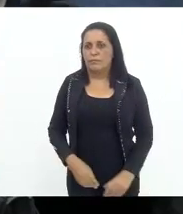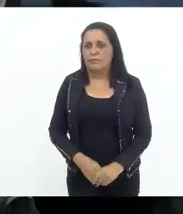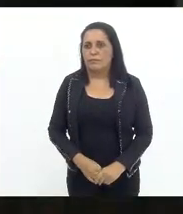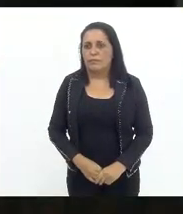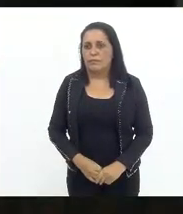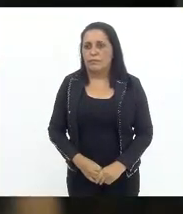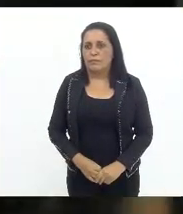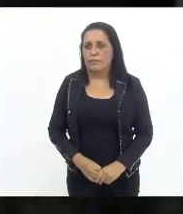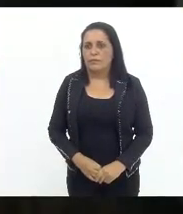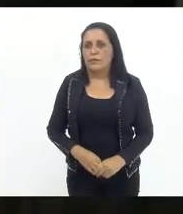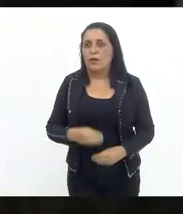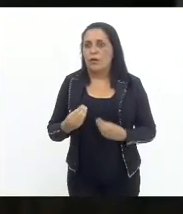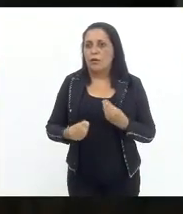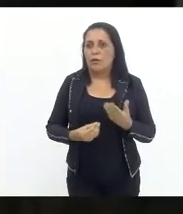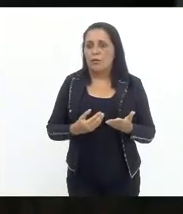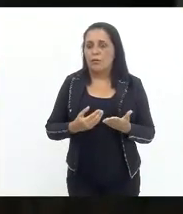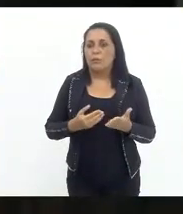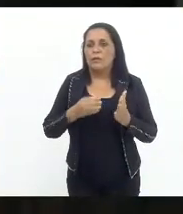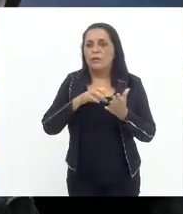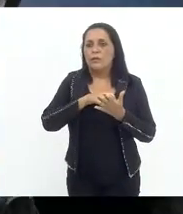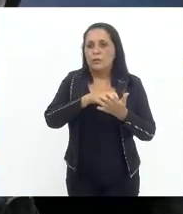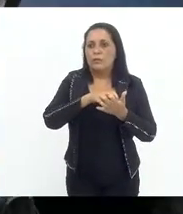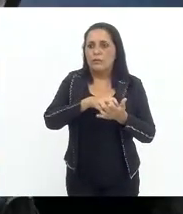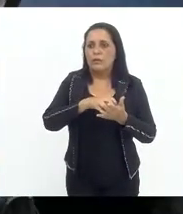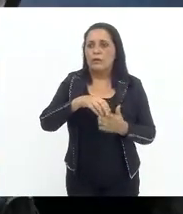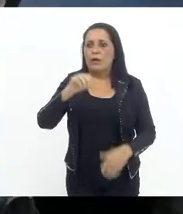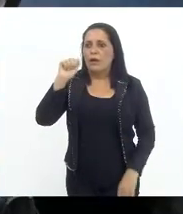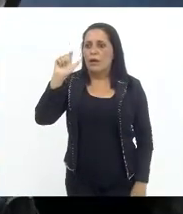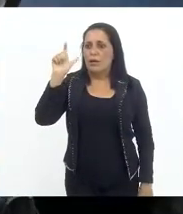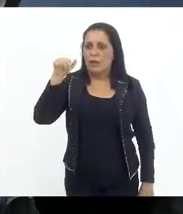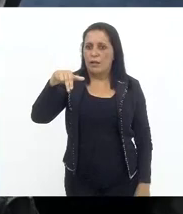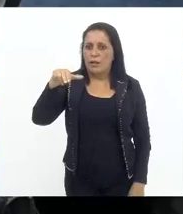Pela Comissão de Turismo, deputada Alana Passos.